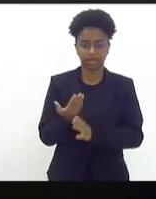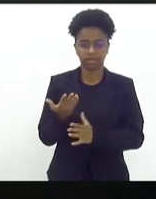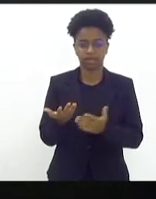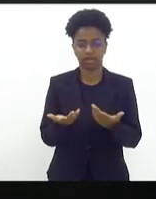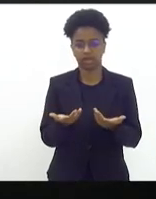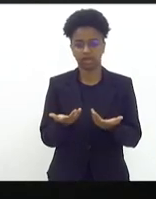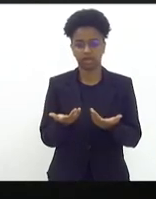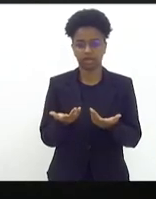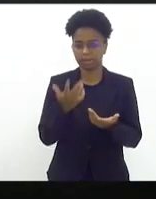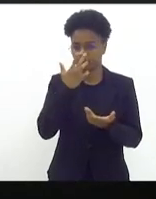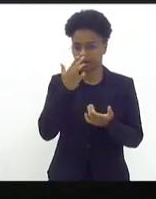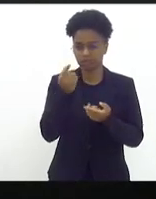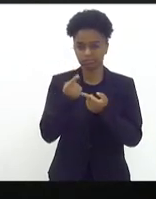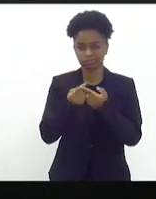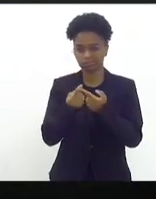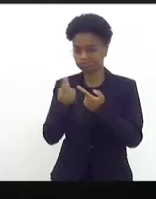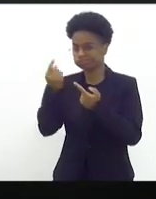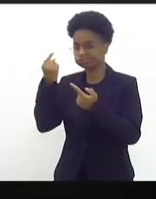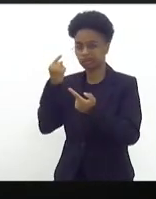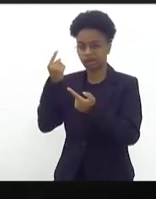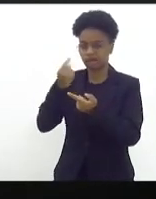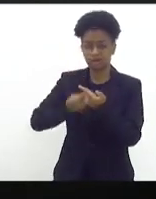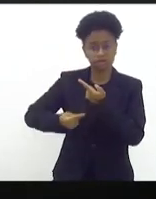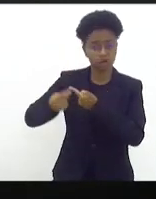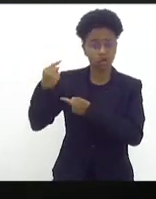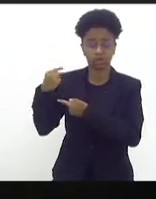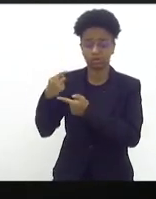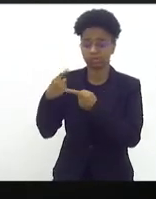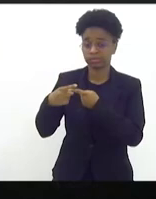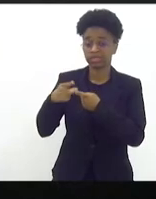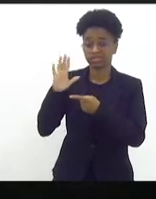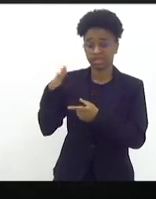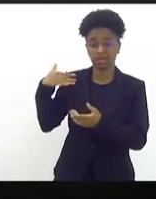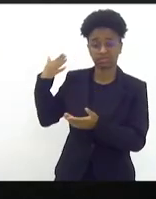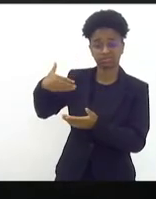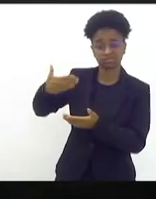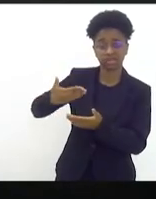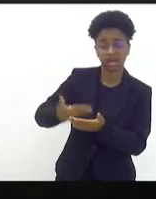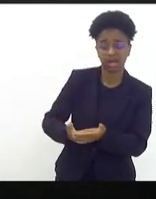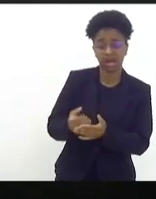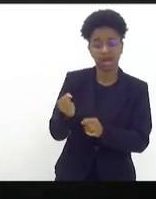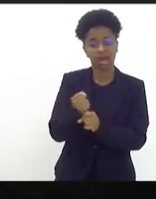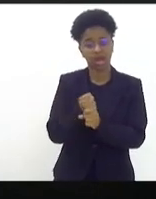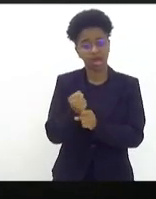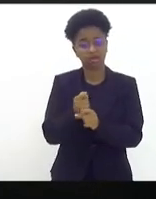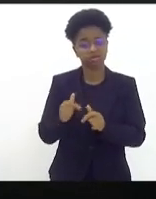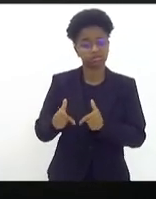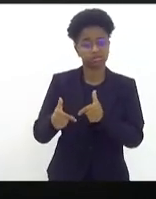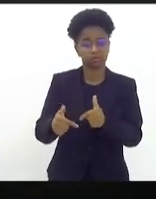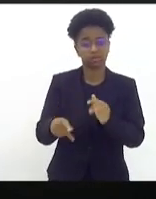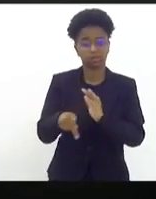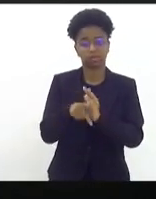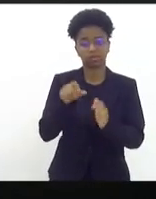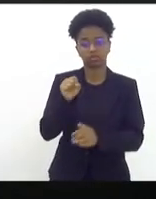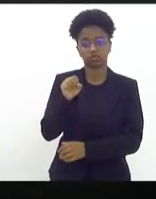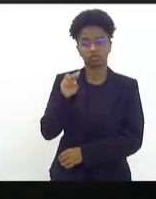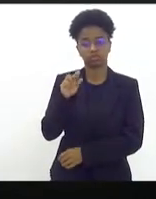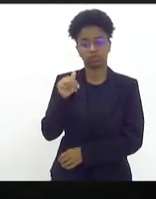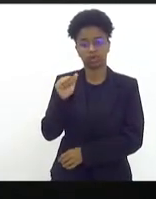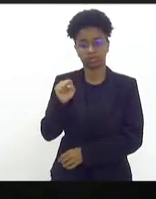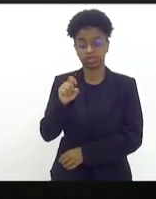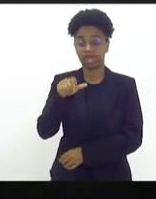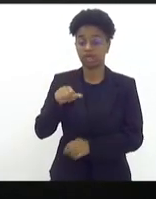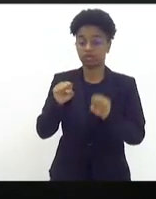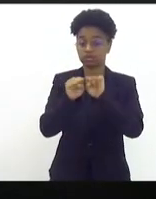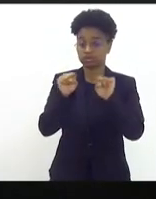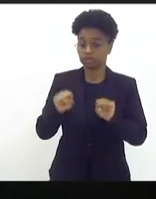um retrocesso naquilo que já há muitos anos vem sendo praticado, né, pelo SUAS, que é o Sistema